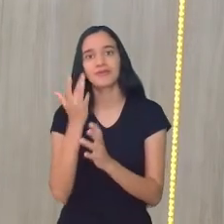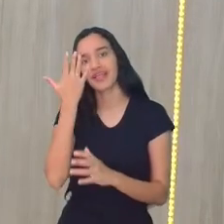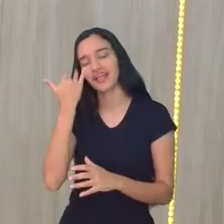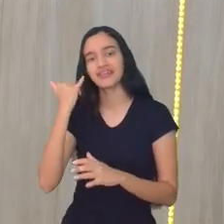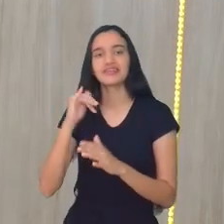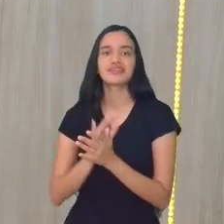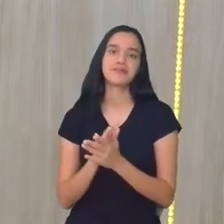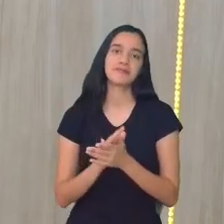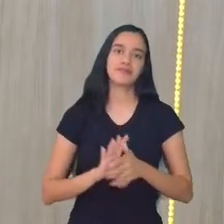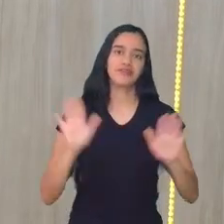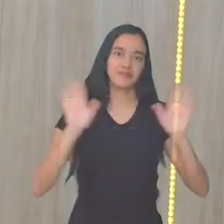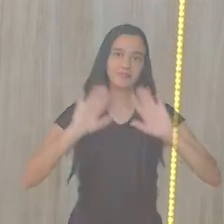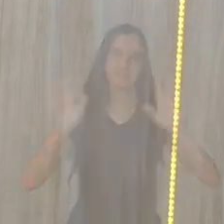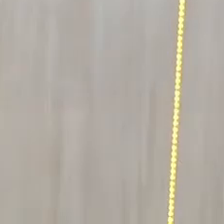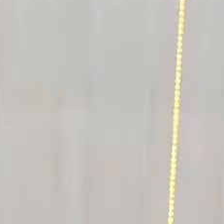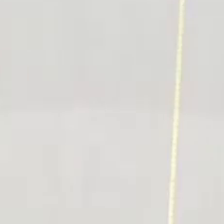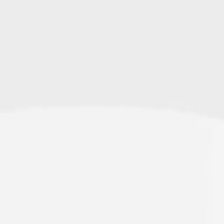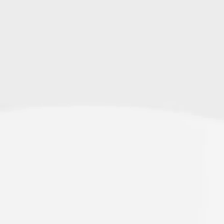amanhã.